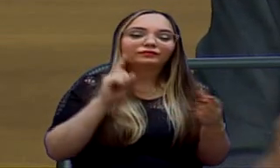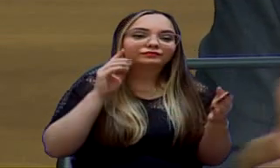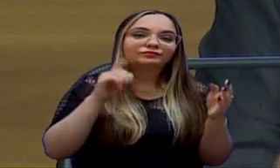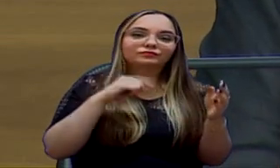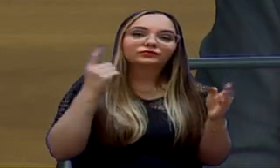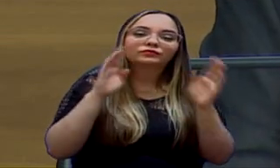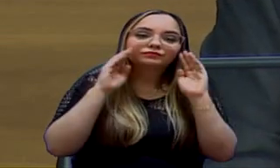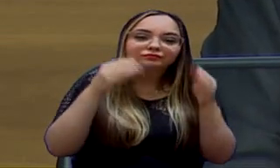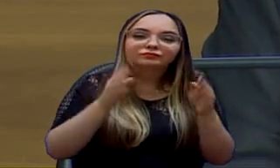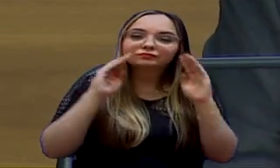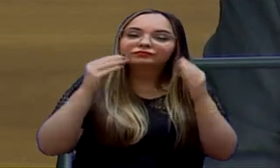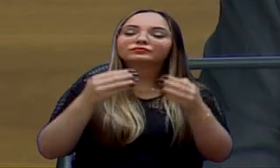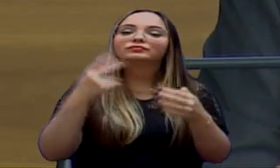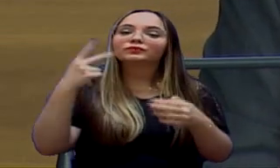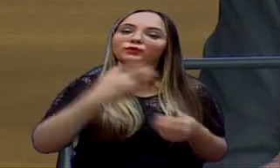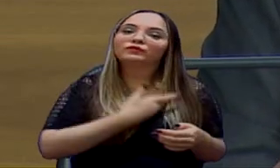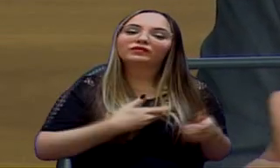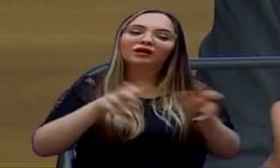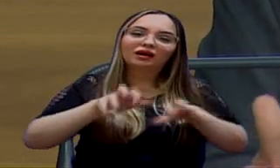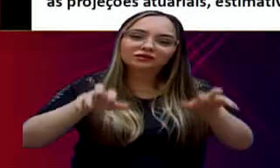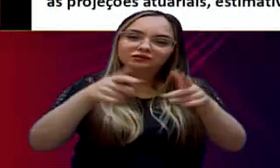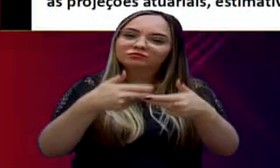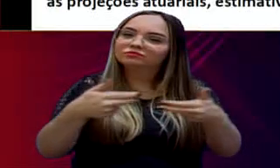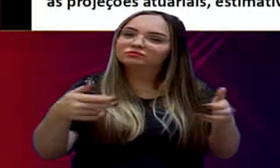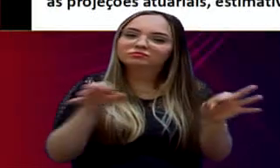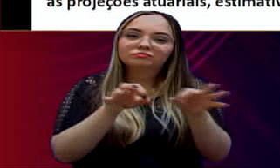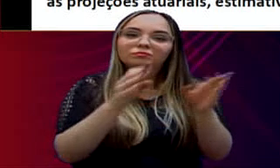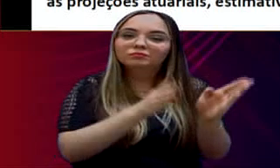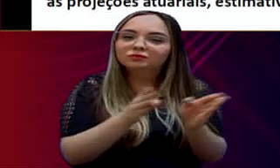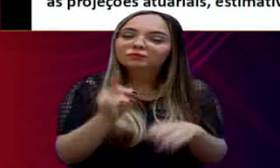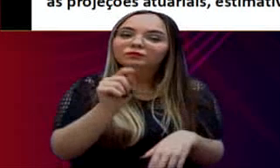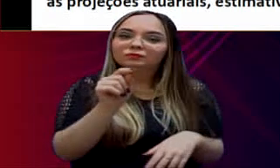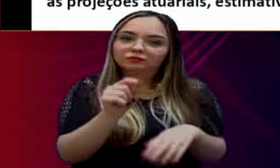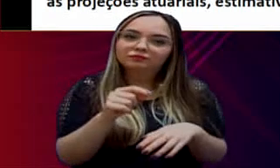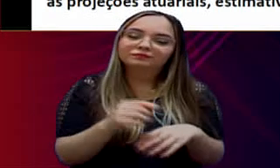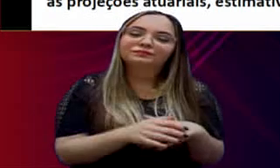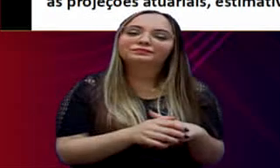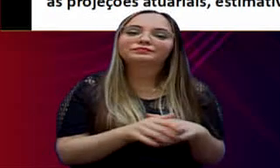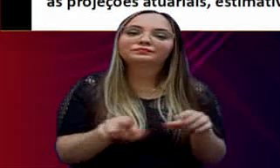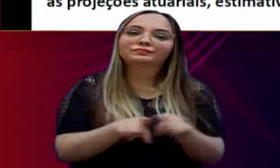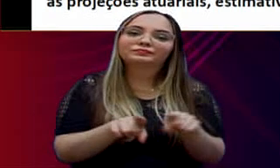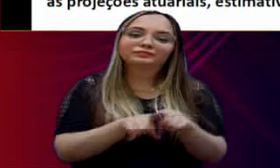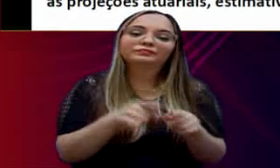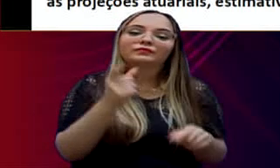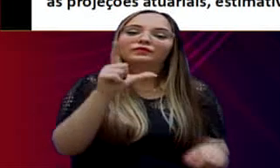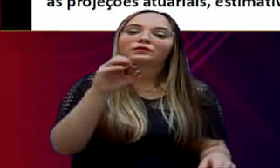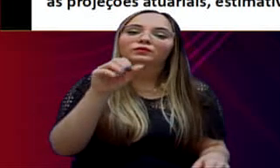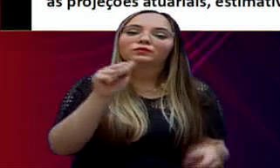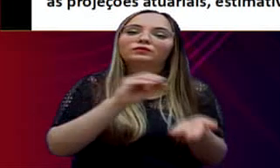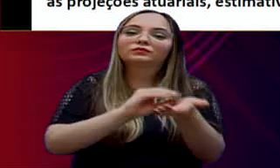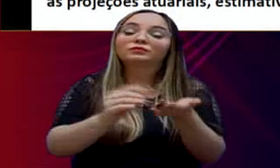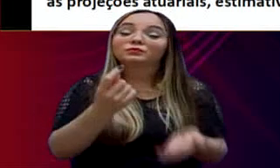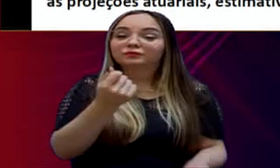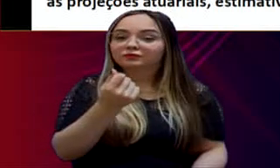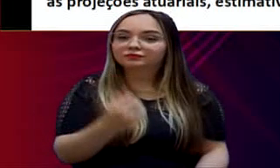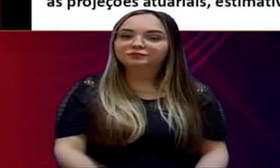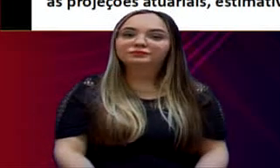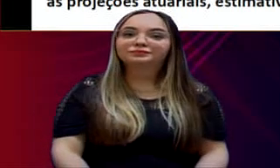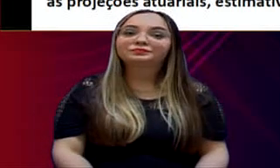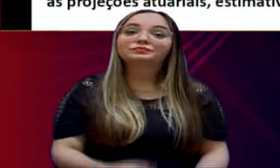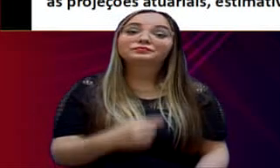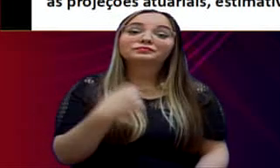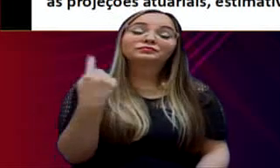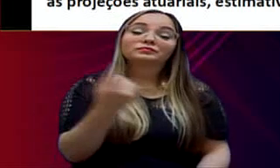os programas e ações e governo que terão as prioridades na locação de recursos na lua esses valores não se constituem